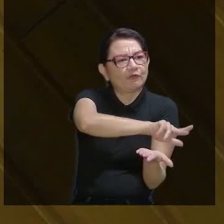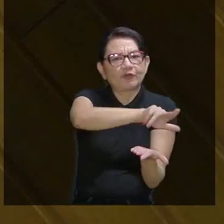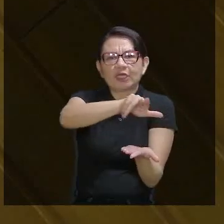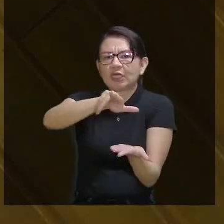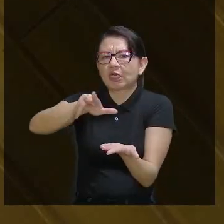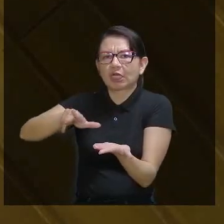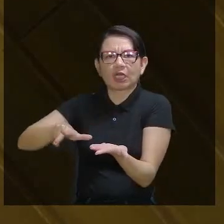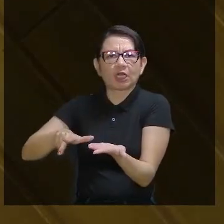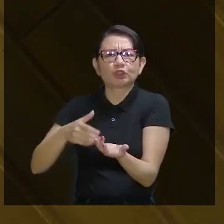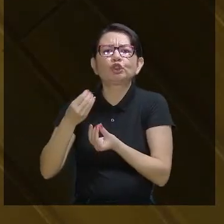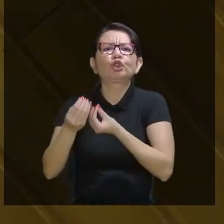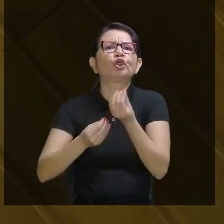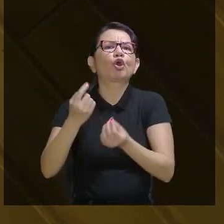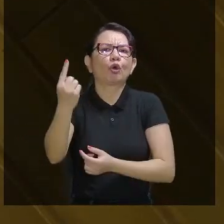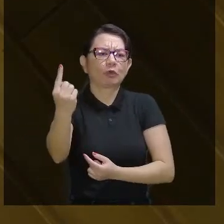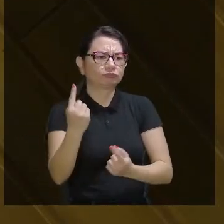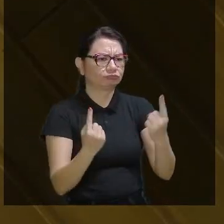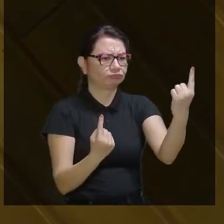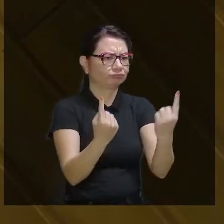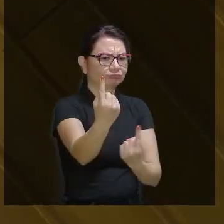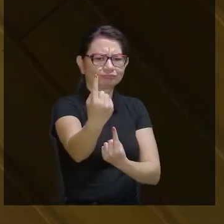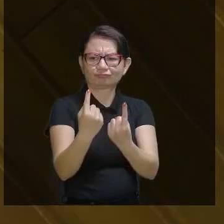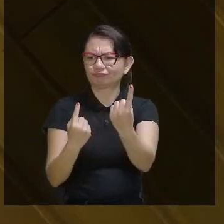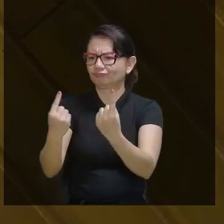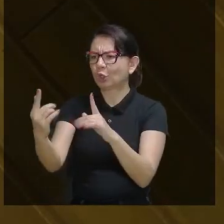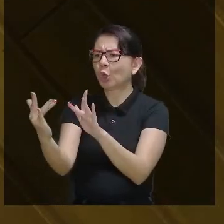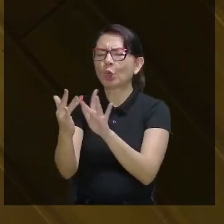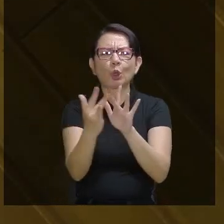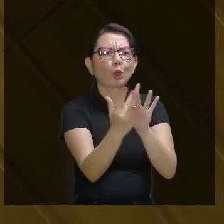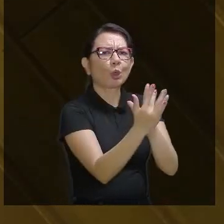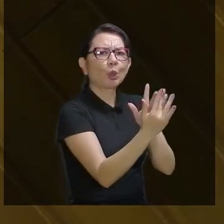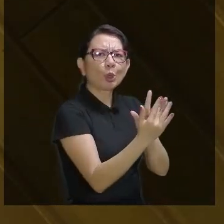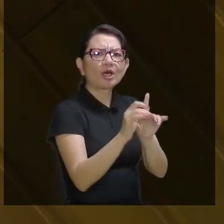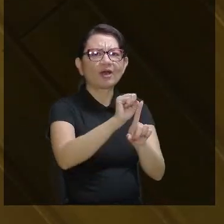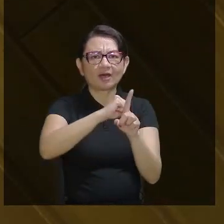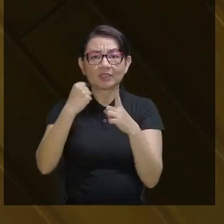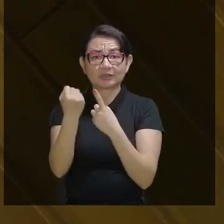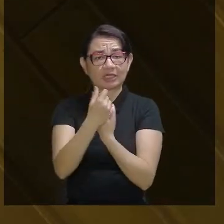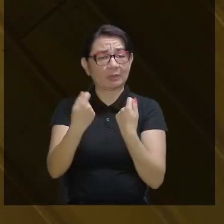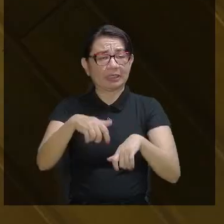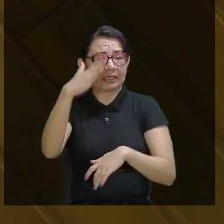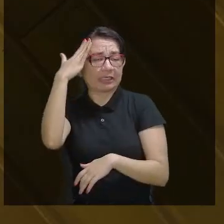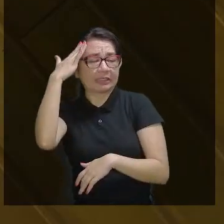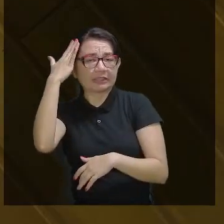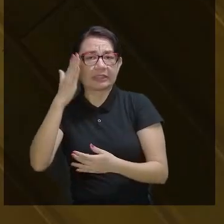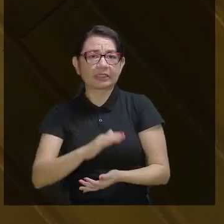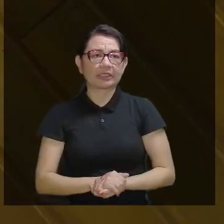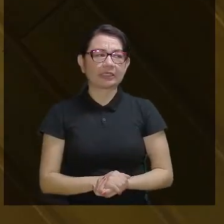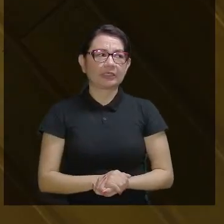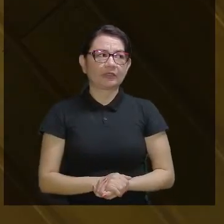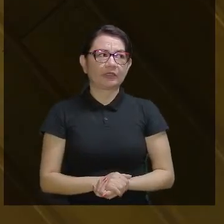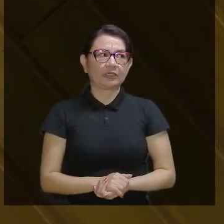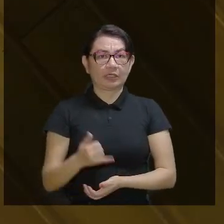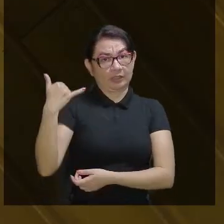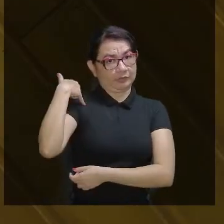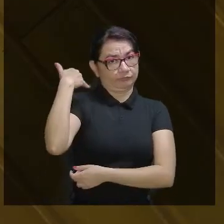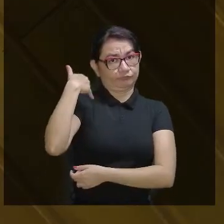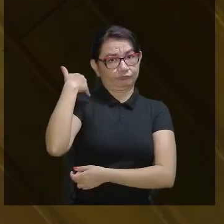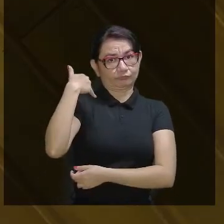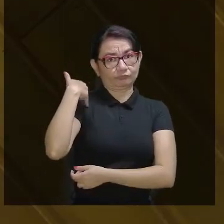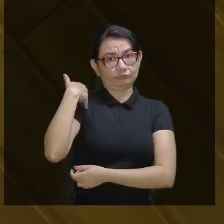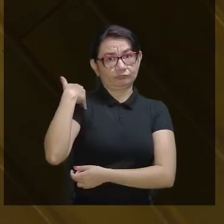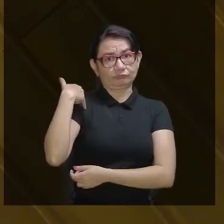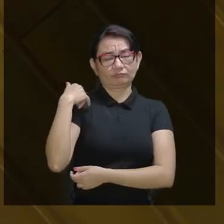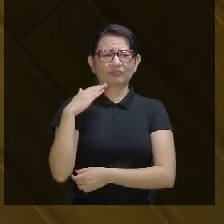é que a gente vai receber essa pessoa? Eu tenho certeza que a sociedade precisa entender que essa idade, eu não